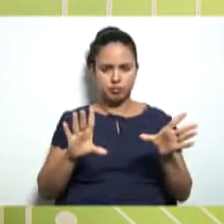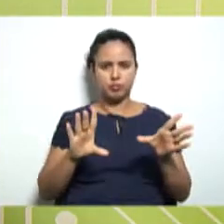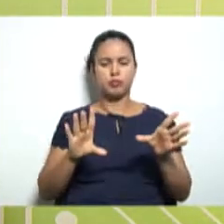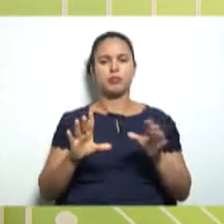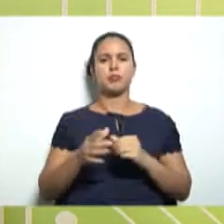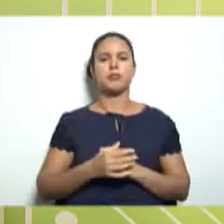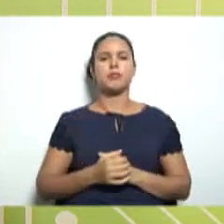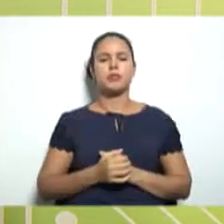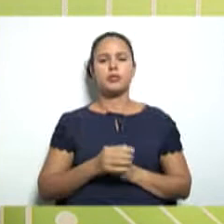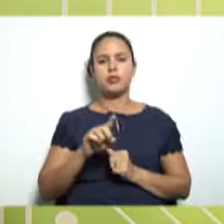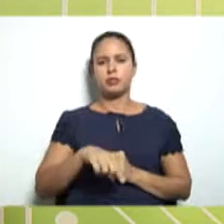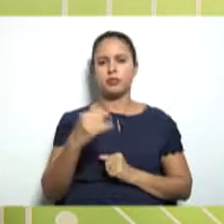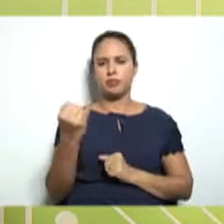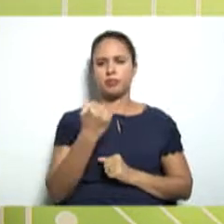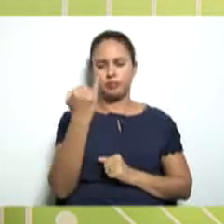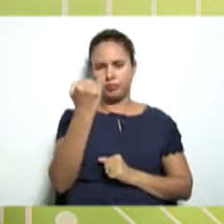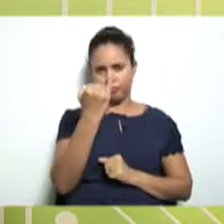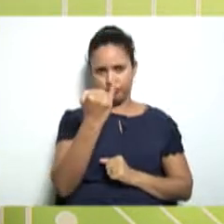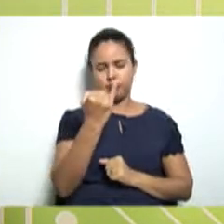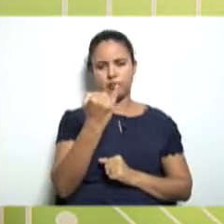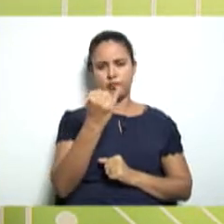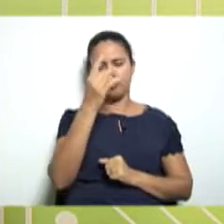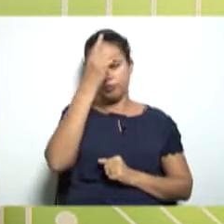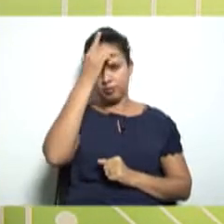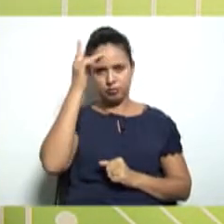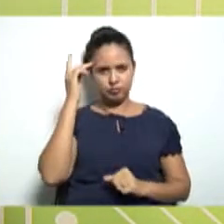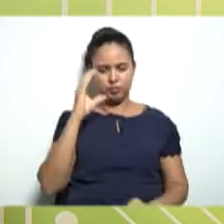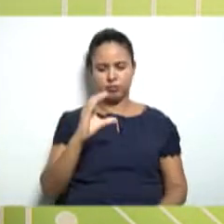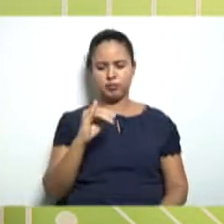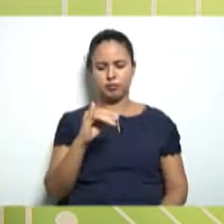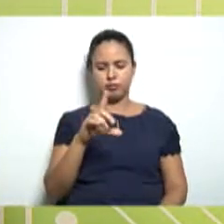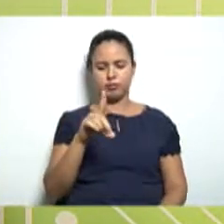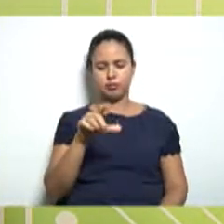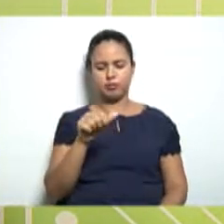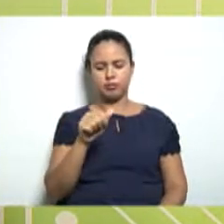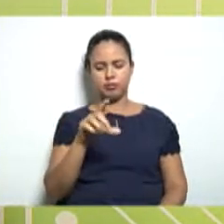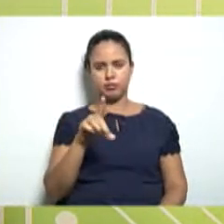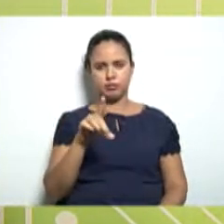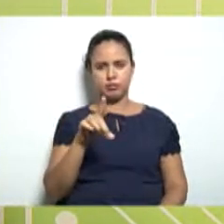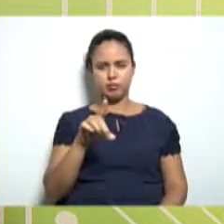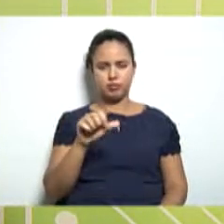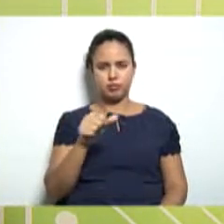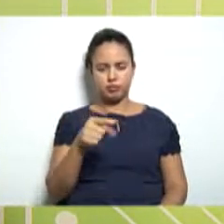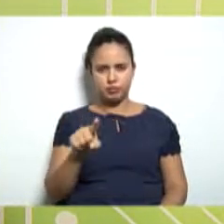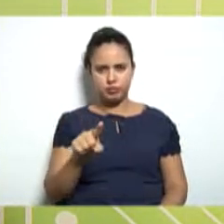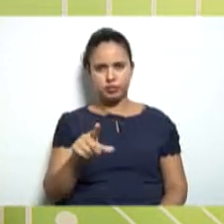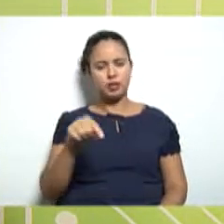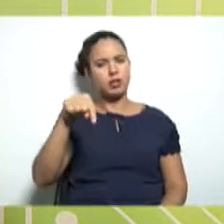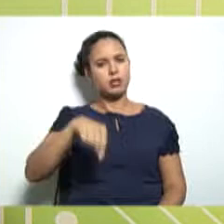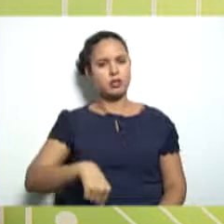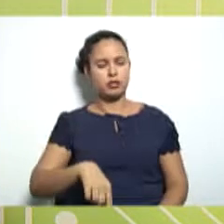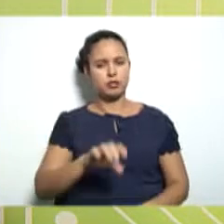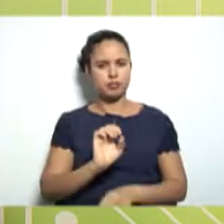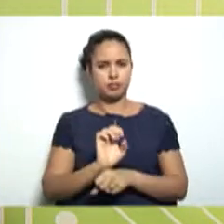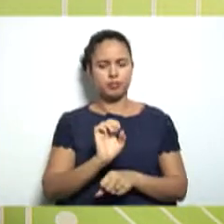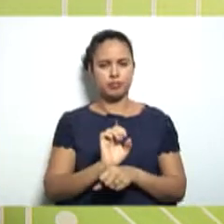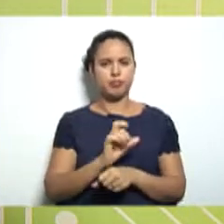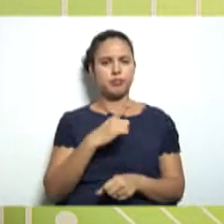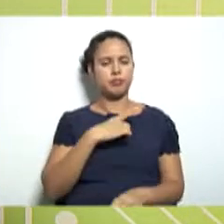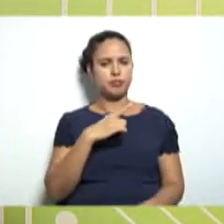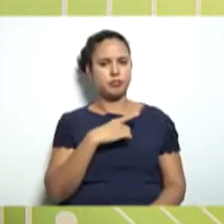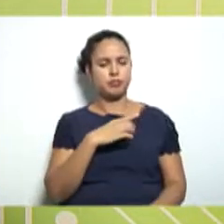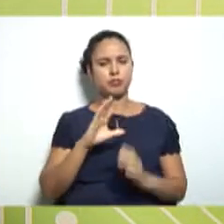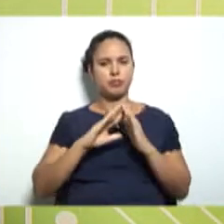são coisas tão importantes para uma formação cidadã. Aqui no nosso estado a gente tem escolas que funcionam nesse modelo de escolas cooperativas, são